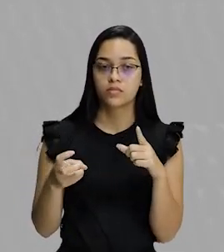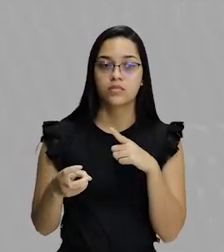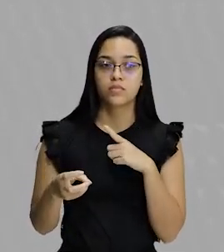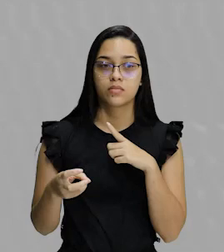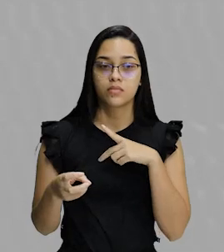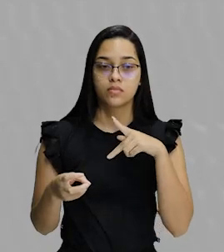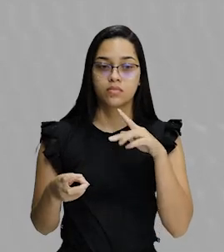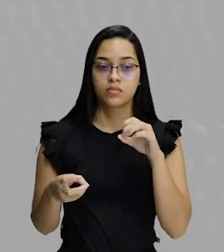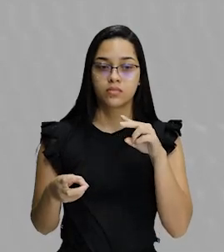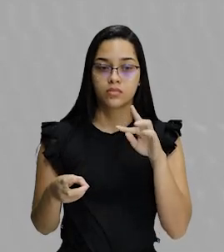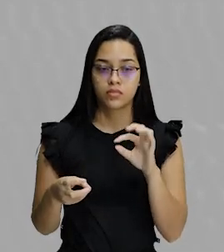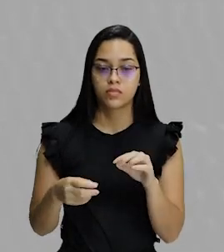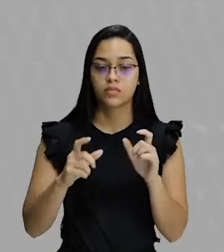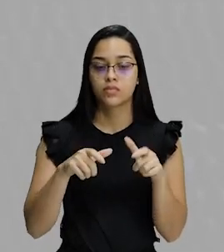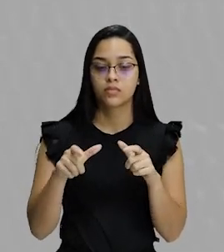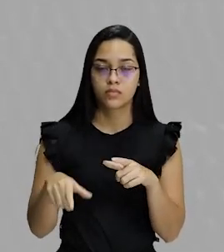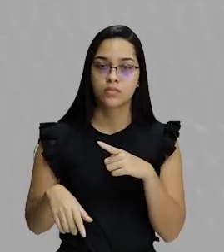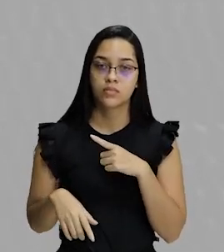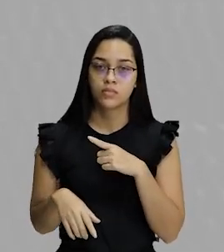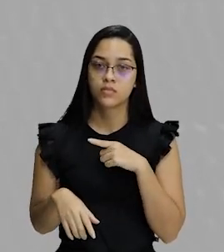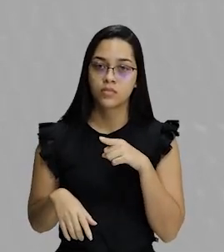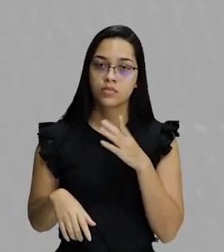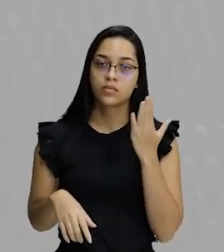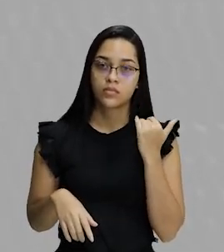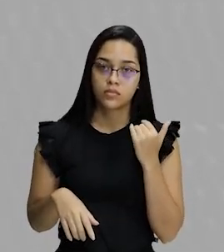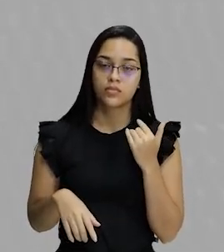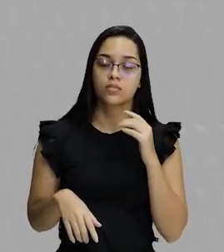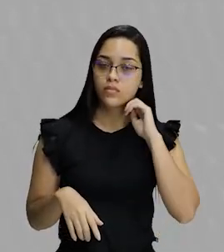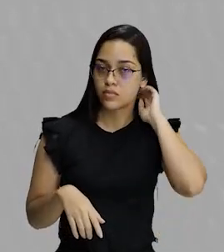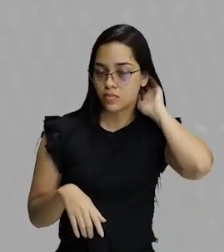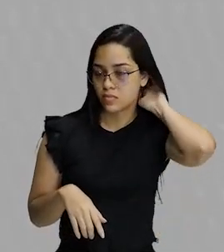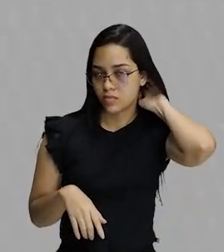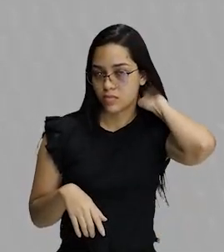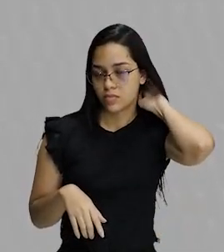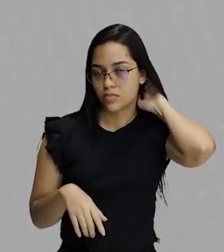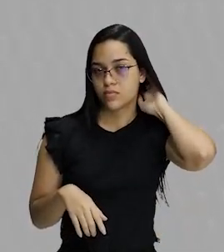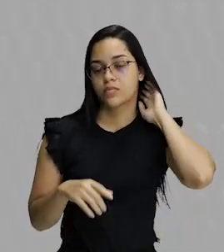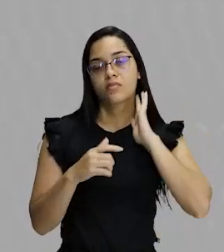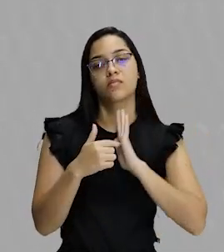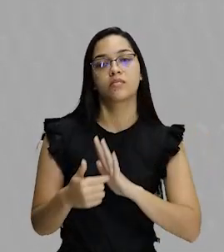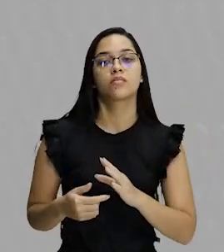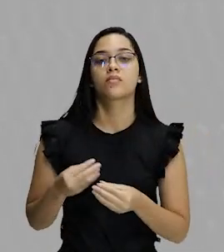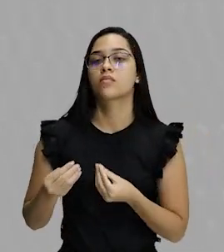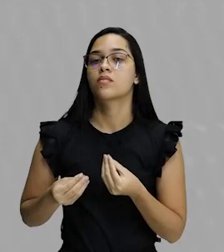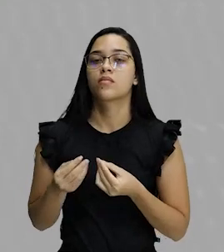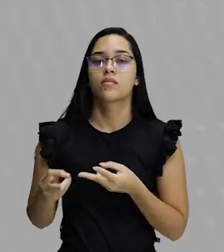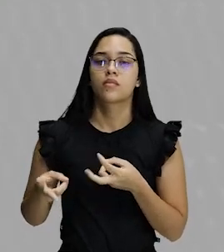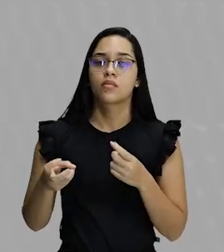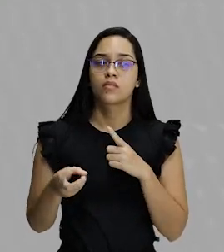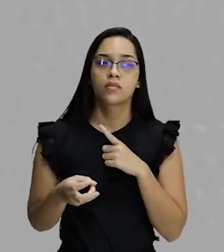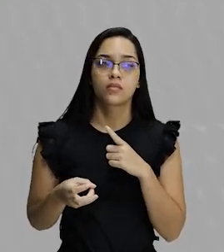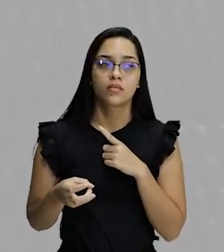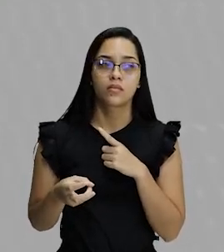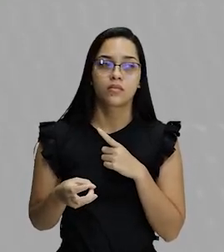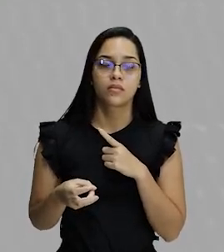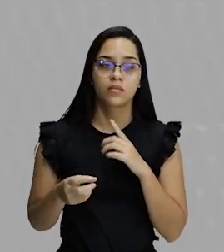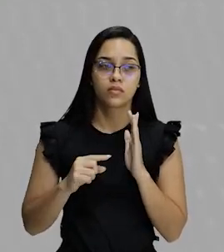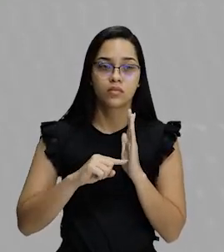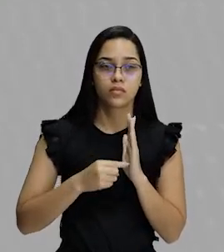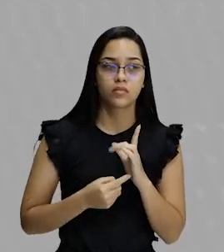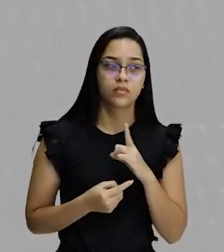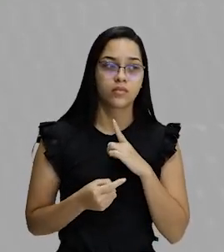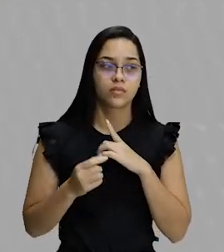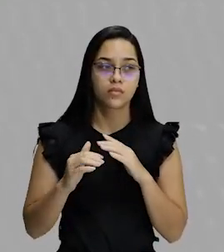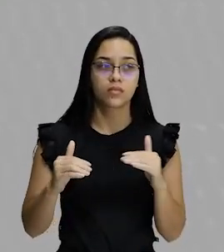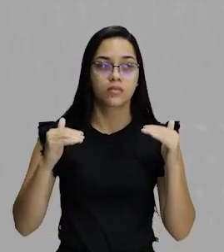ponto quando ele está nas bissetrizes, tá? Você consegue observar, vou mostrar para vocês como identificar quando um ponto ele